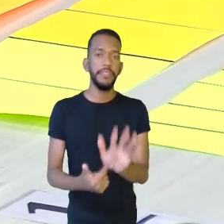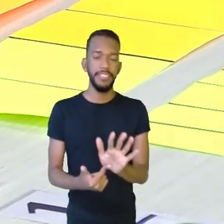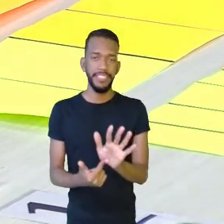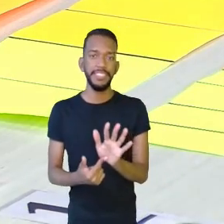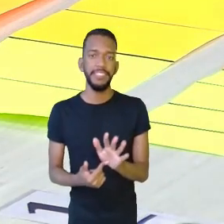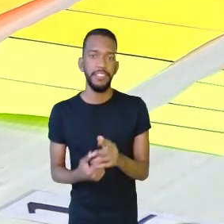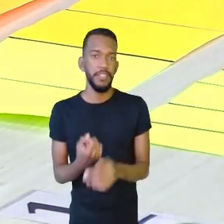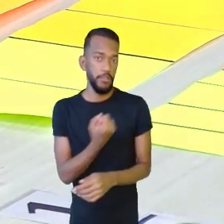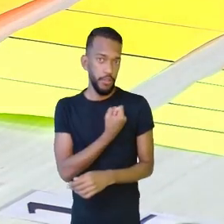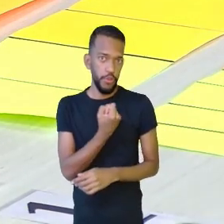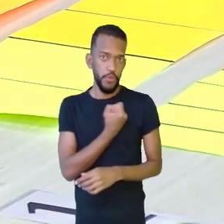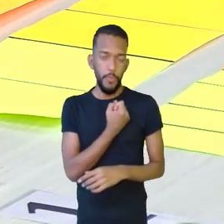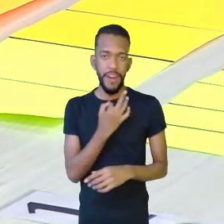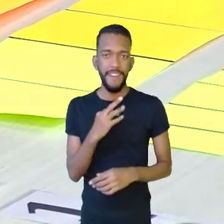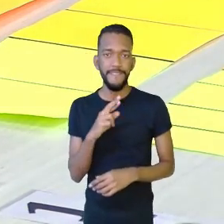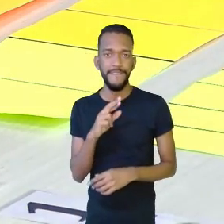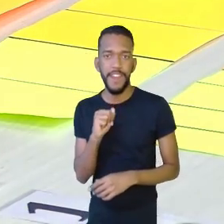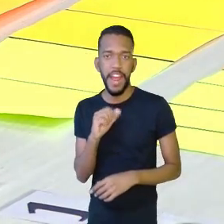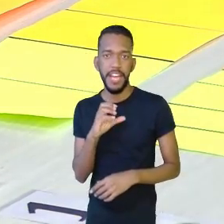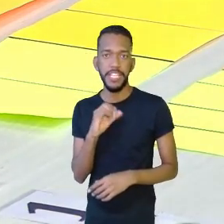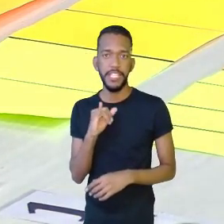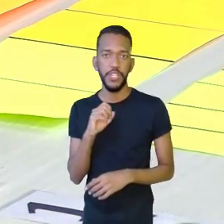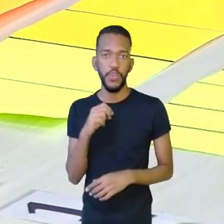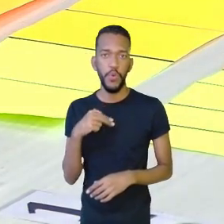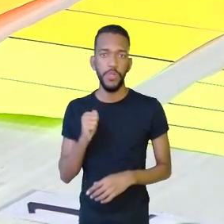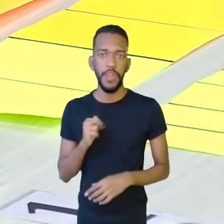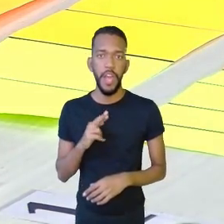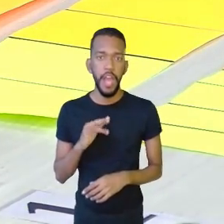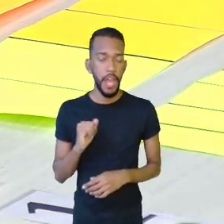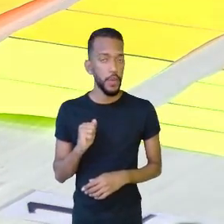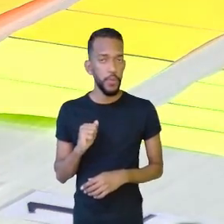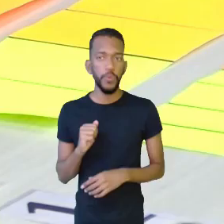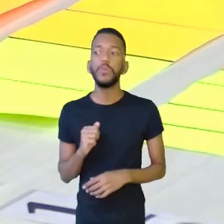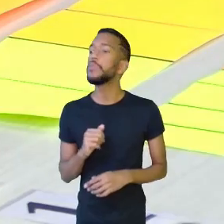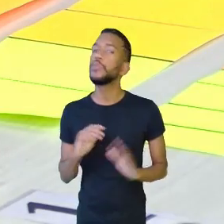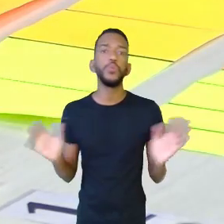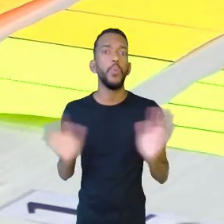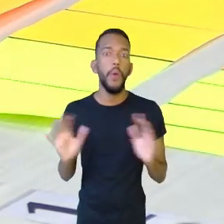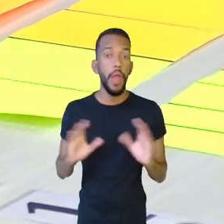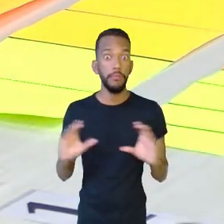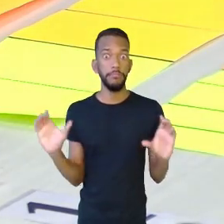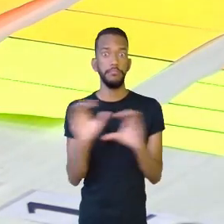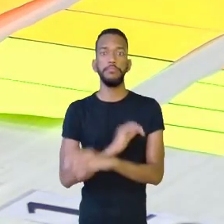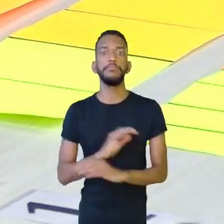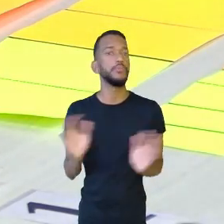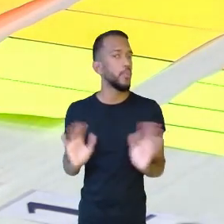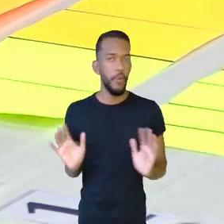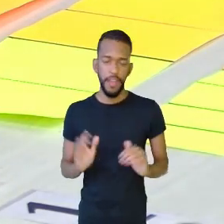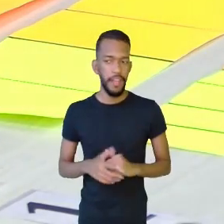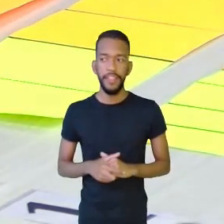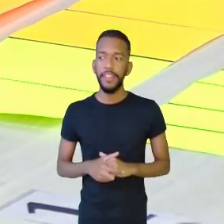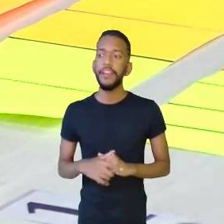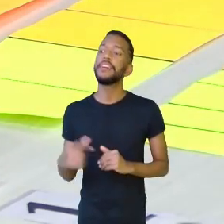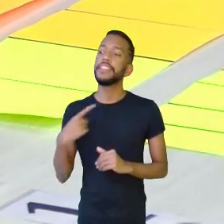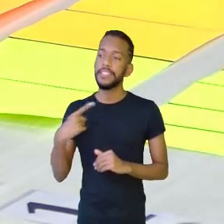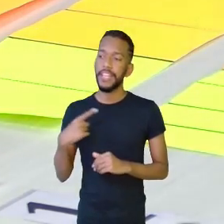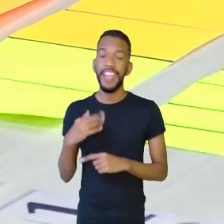número fracionário, ou seja, um número que não é inteiro. Então, aqui é a